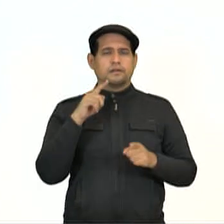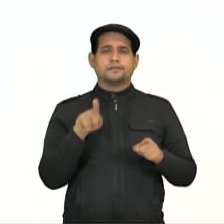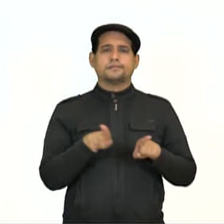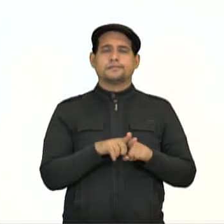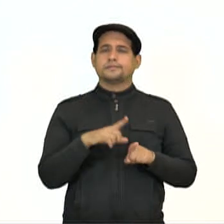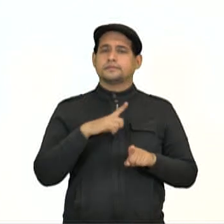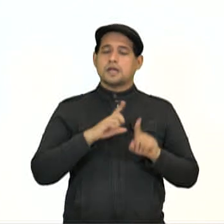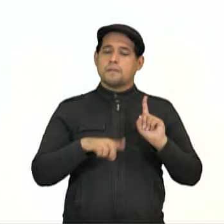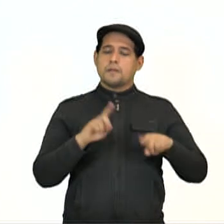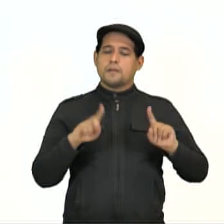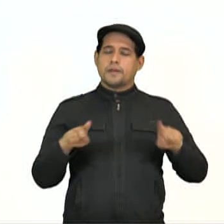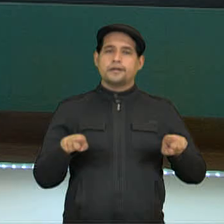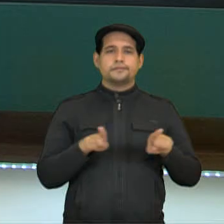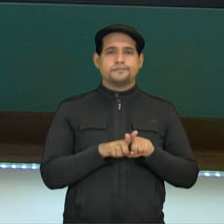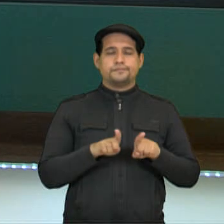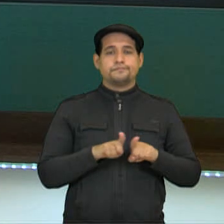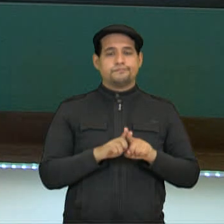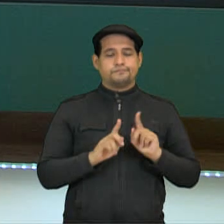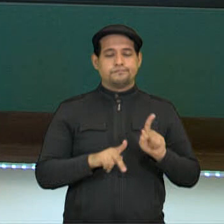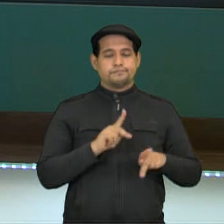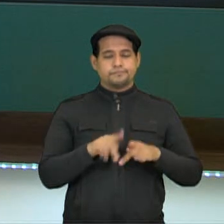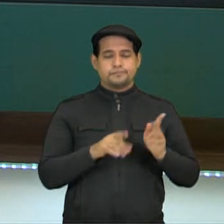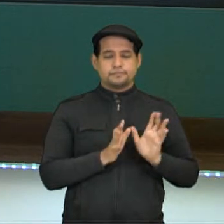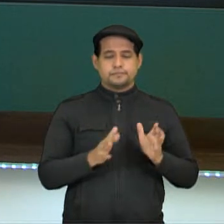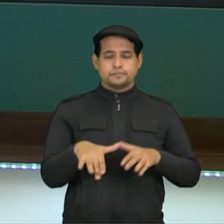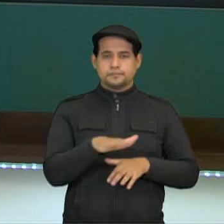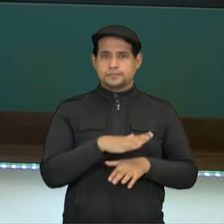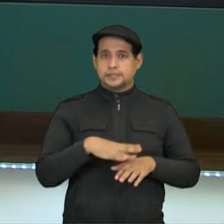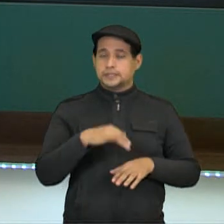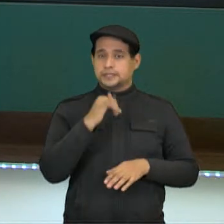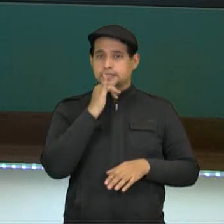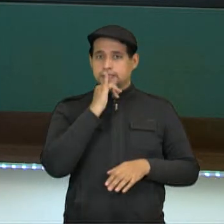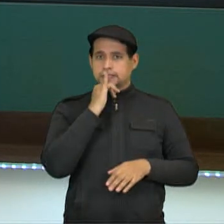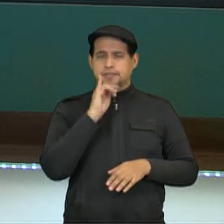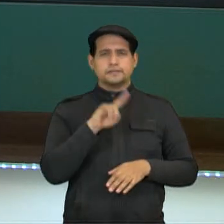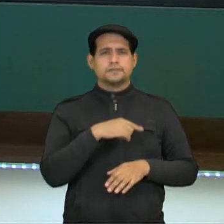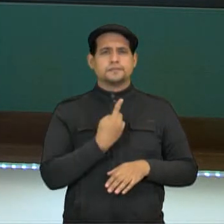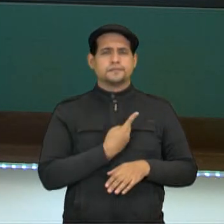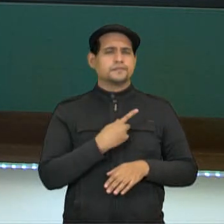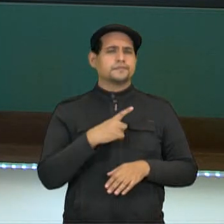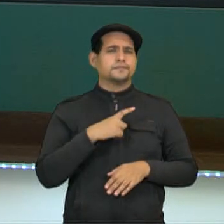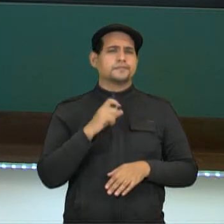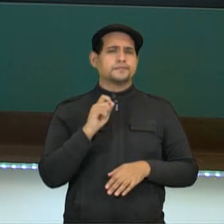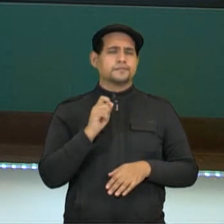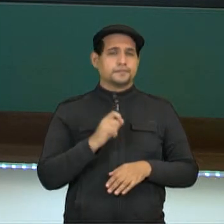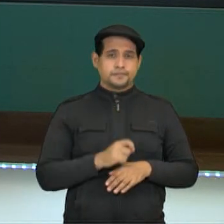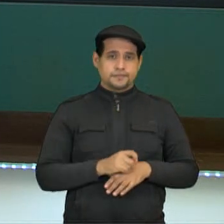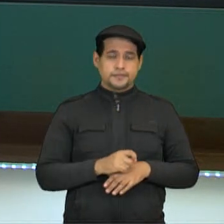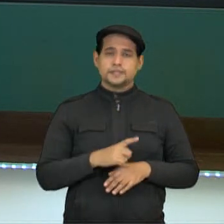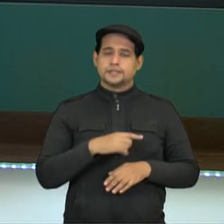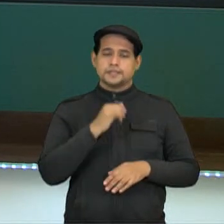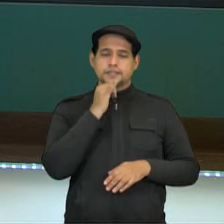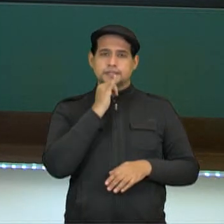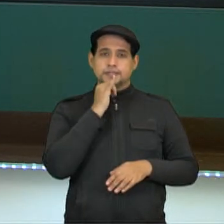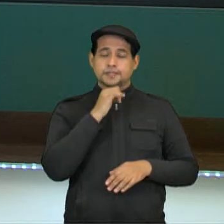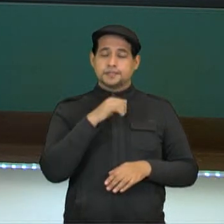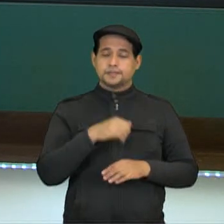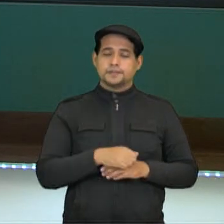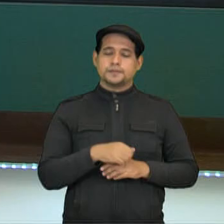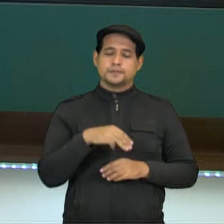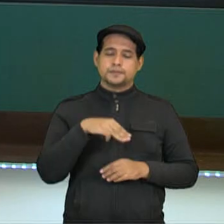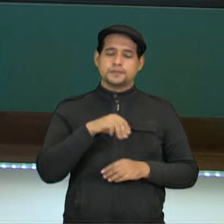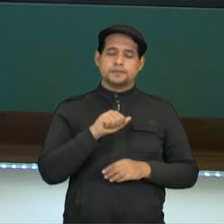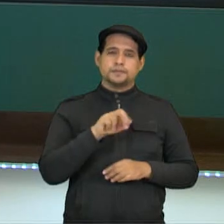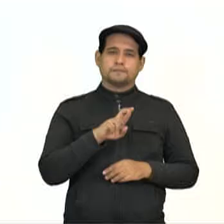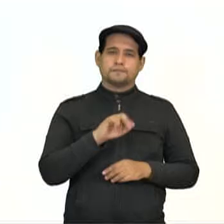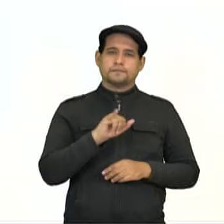haja variabilidade genética nas populações. Aqui no exemplo, a gente tem o exemplo das mariposas, que é um exemplo